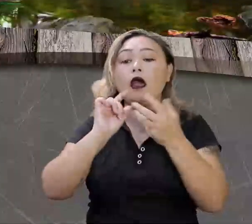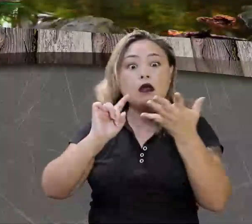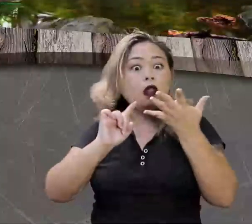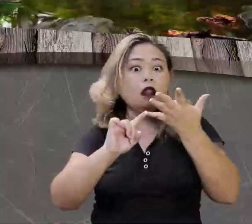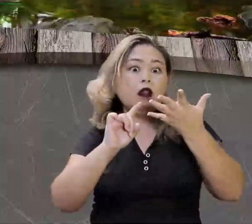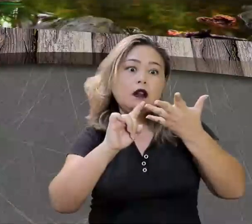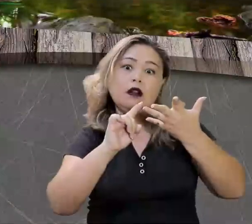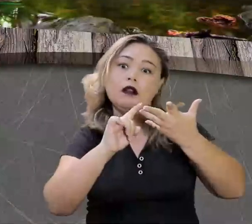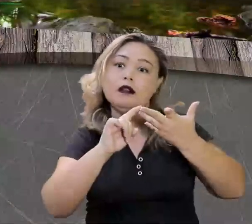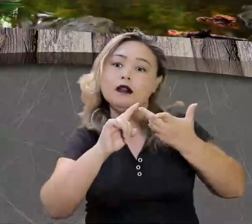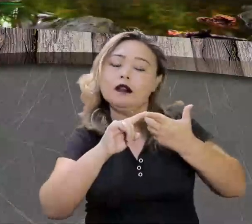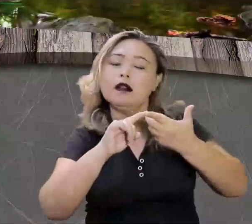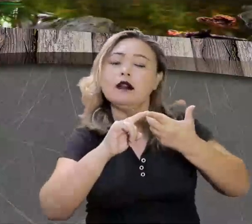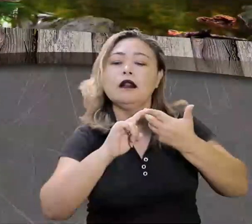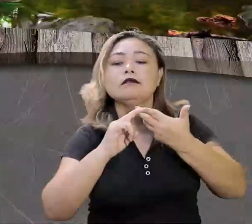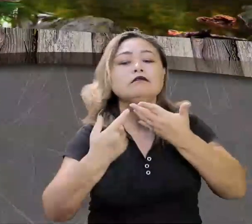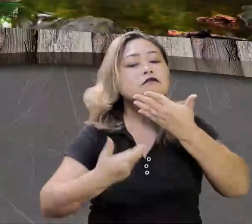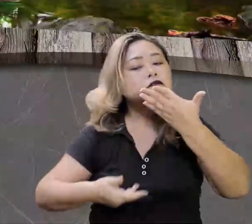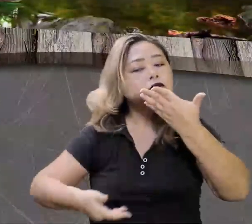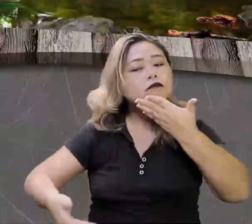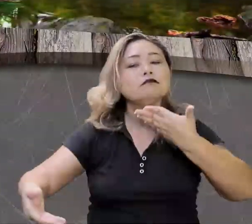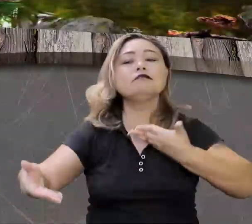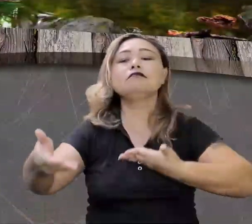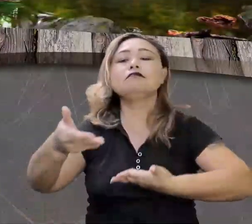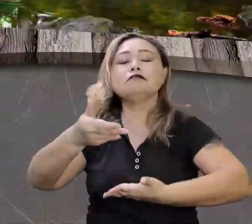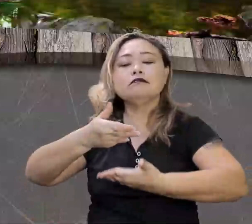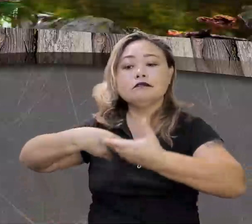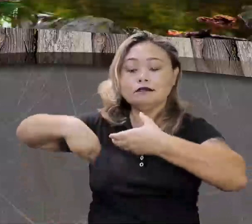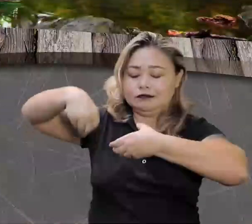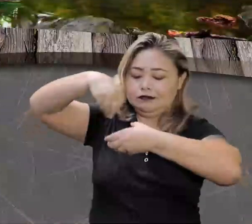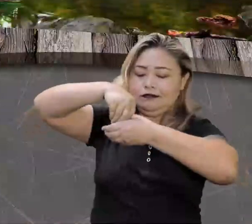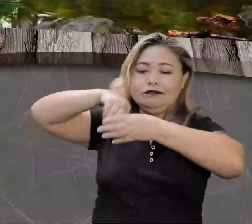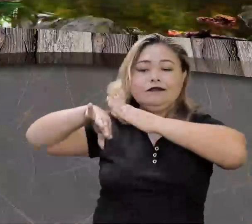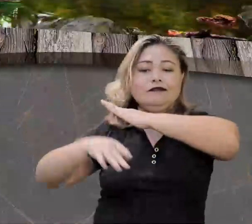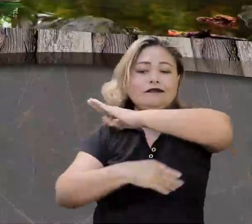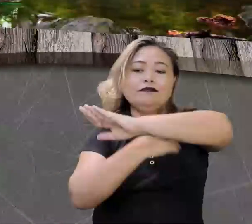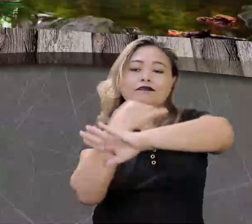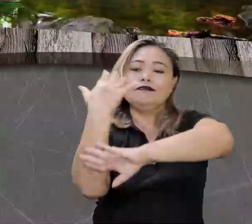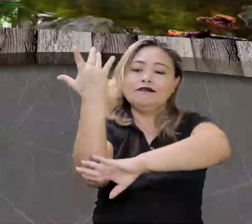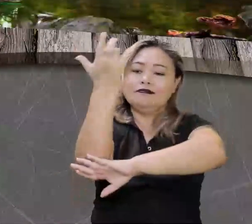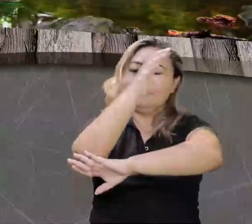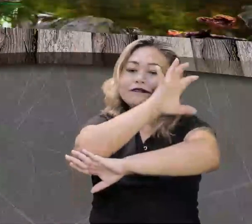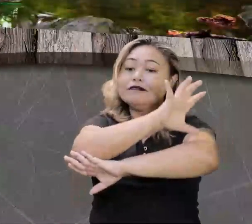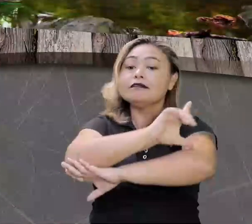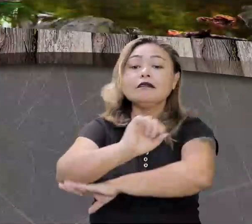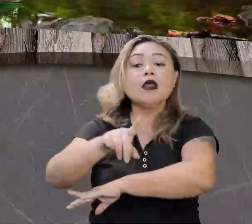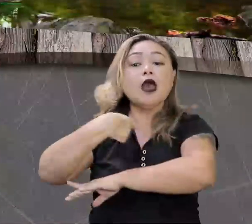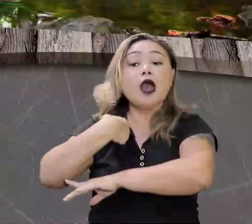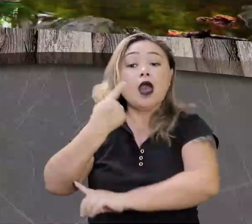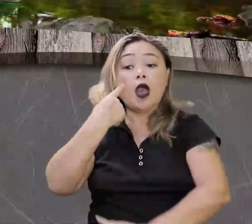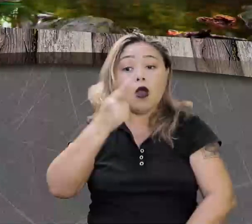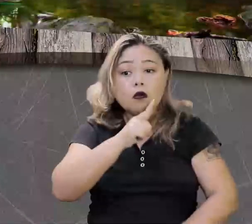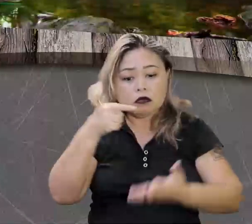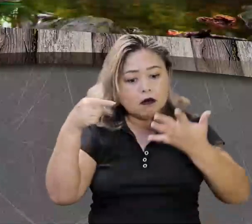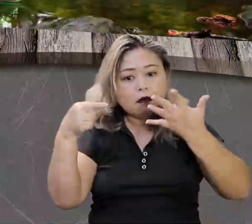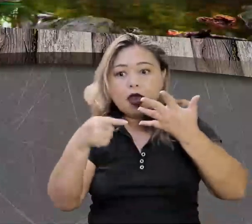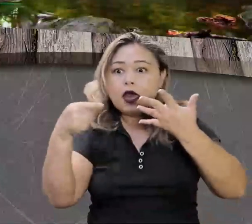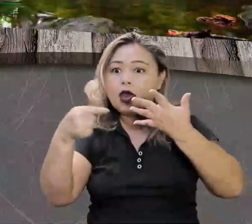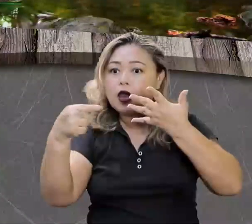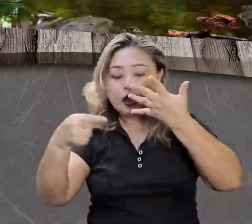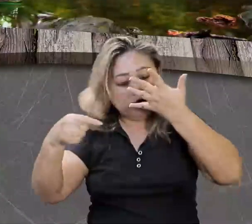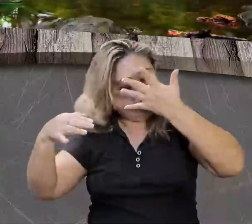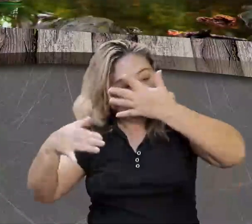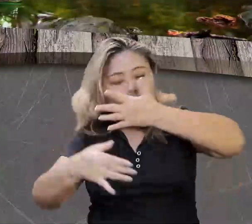esses elementos vão estar interagindo e compondo os ecossistemas. E aí a gente viu que esses